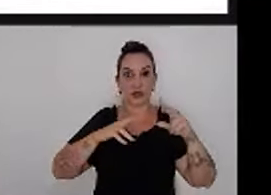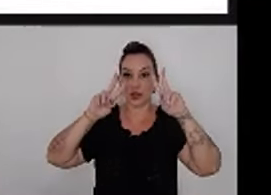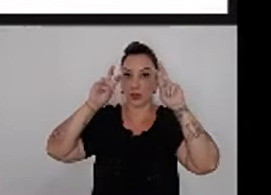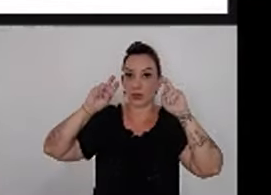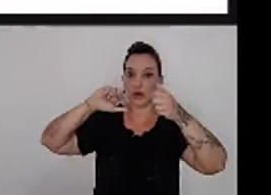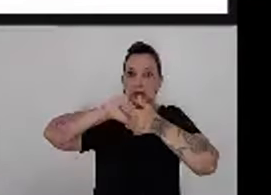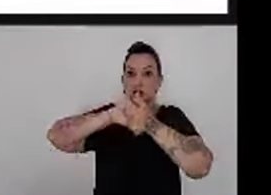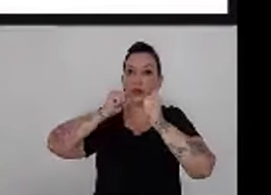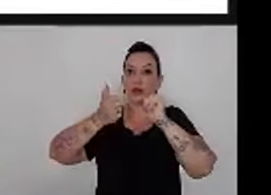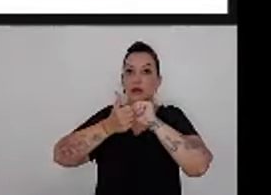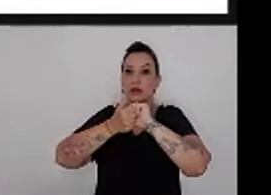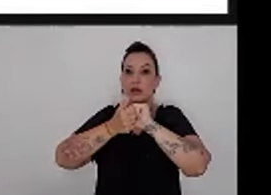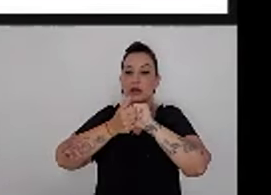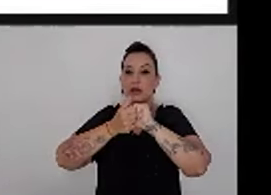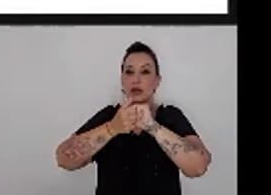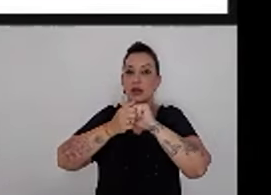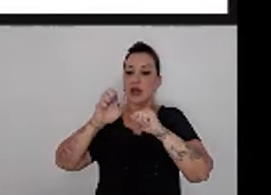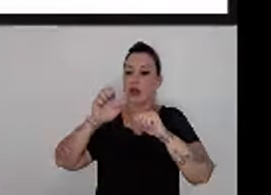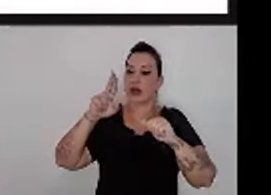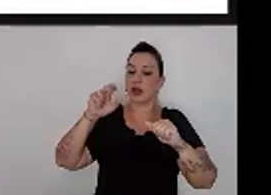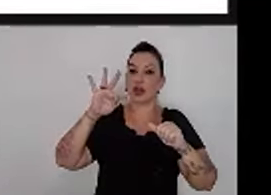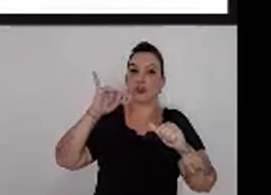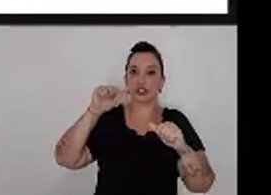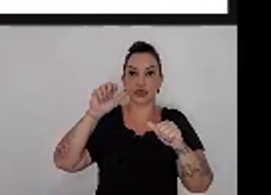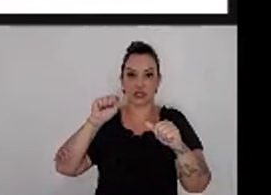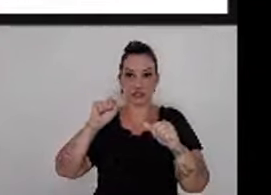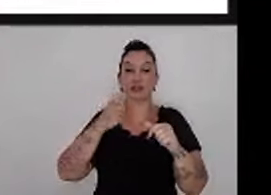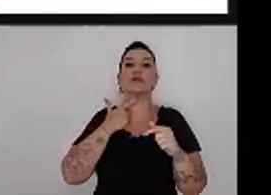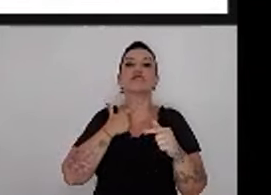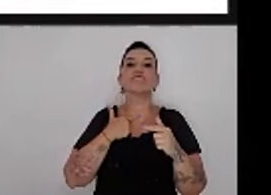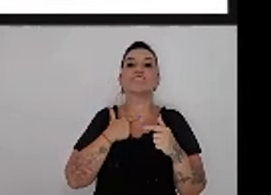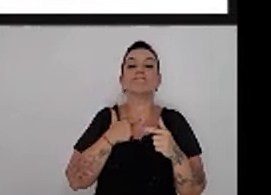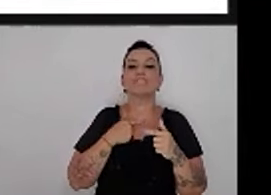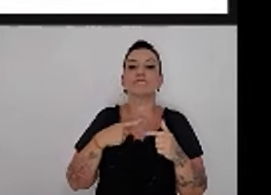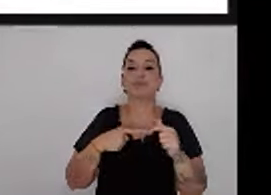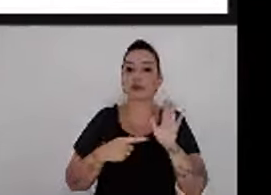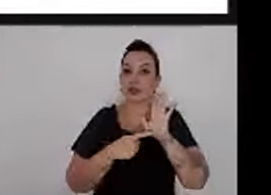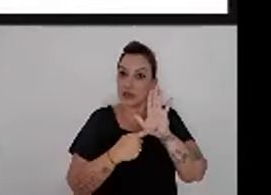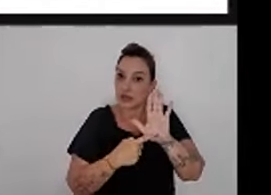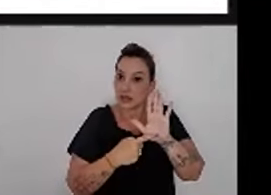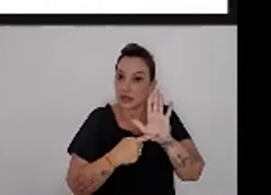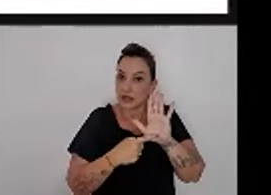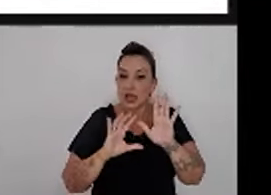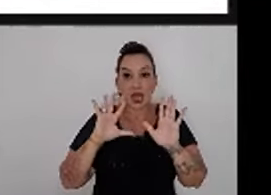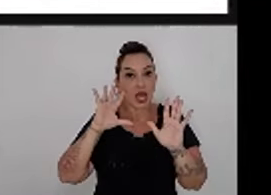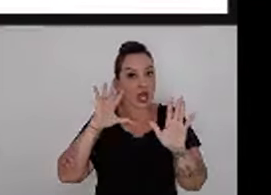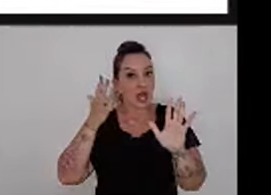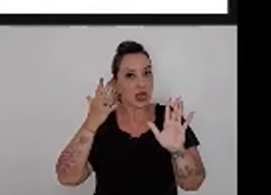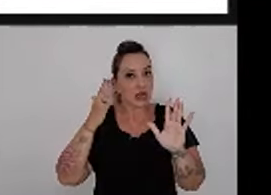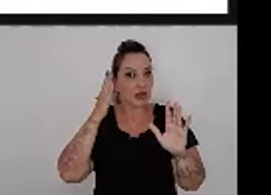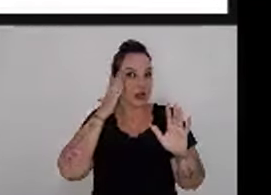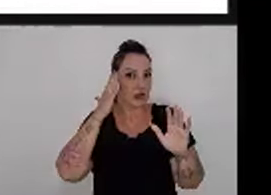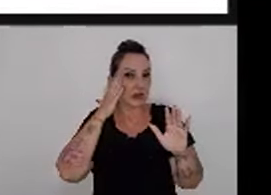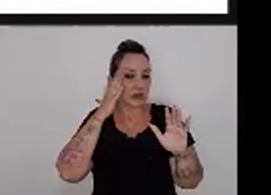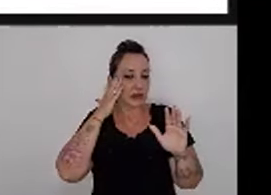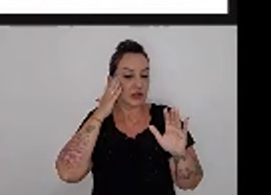são termos articulados nas relações eróticas. Os tensores libidinais expressão que ele empregou, são resultantes